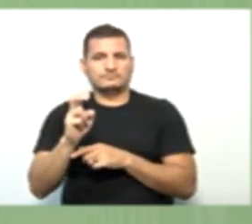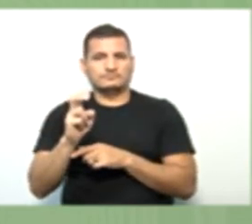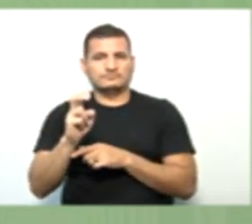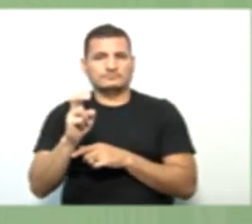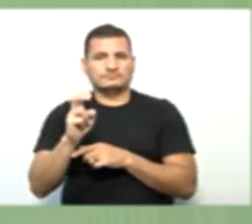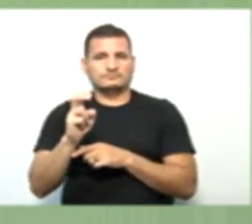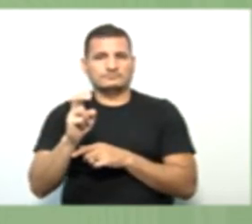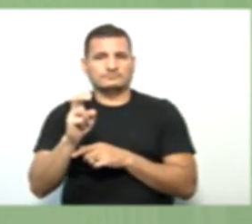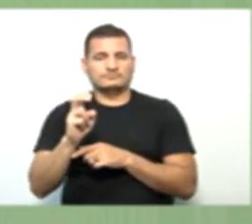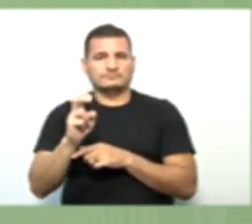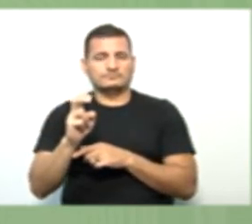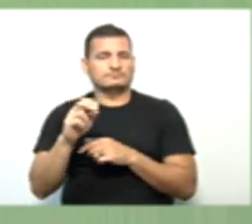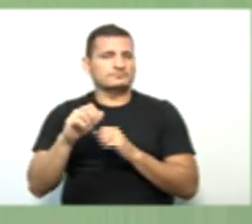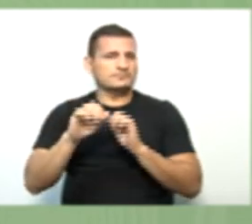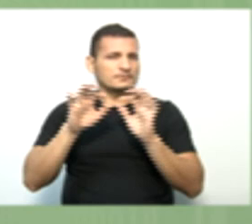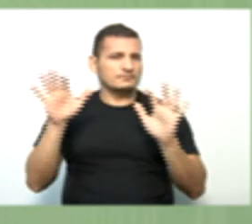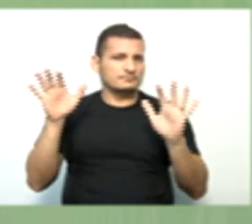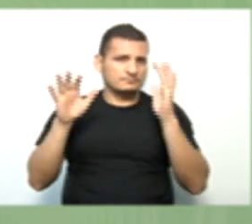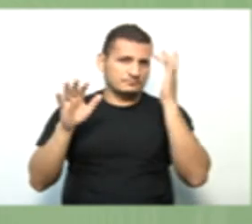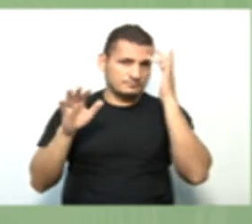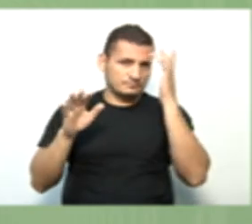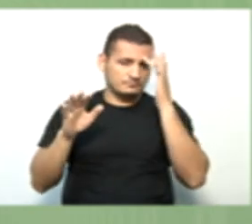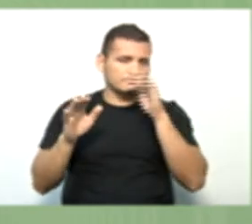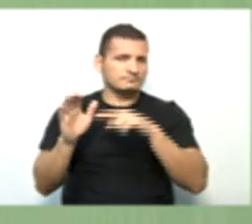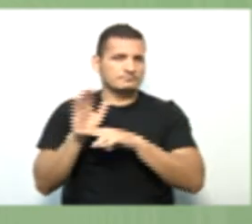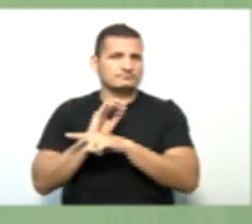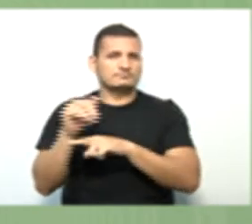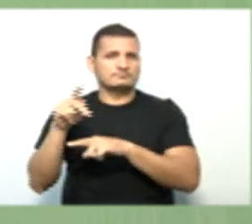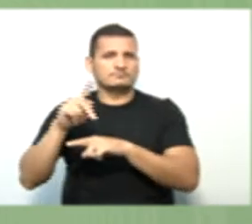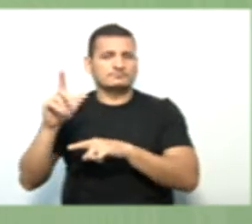Certo? Não sei se foi claro, o professor Eduardo quer acrescentar alguma coisa?